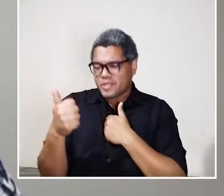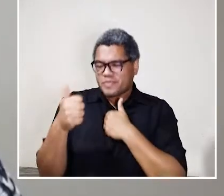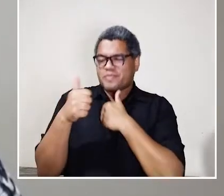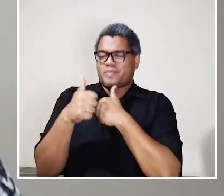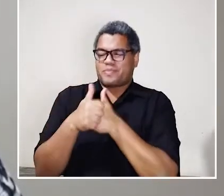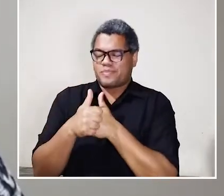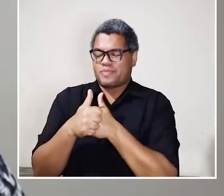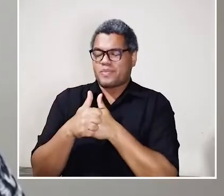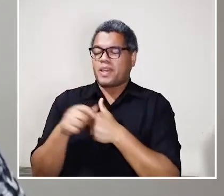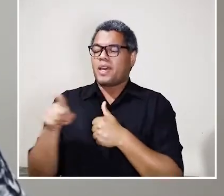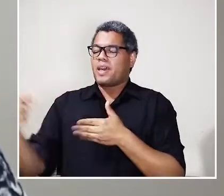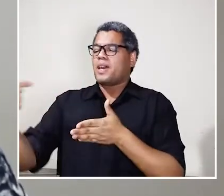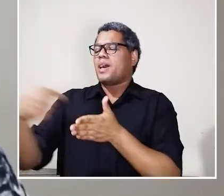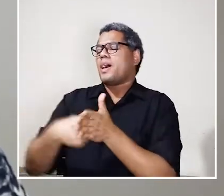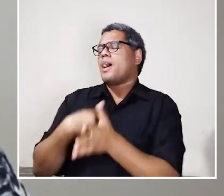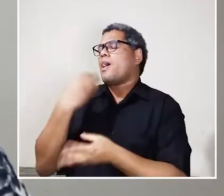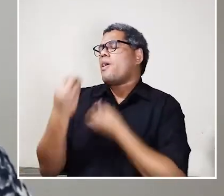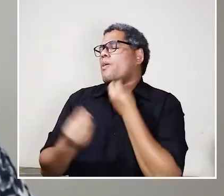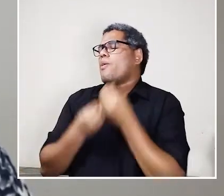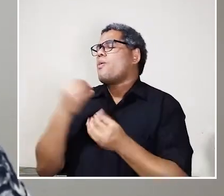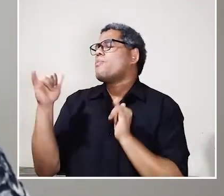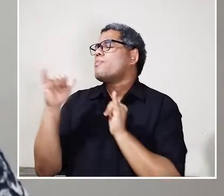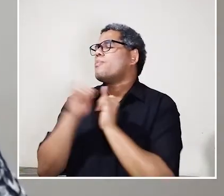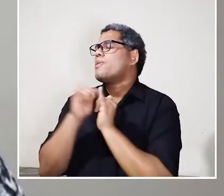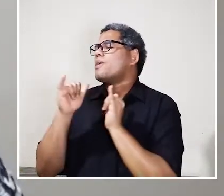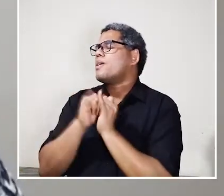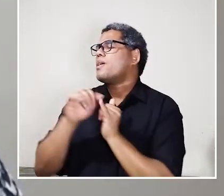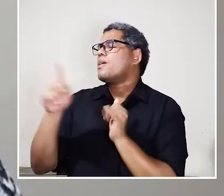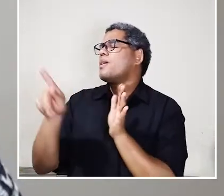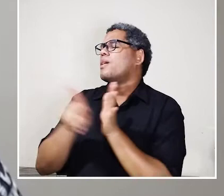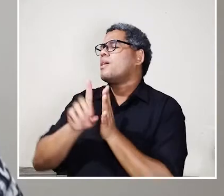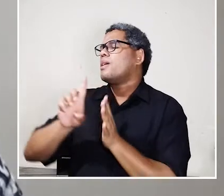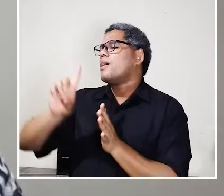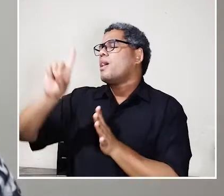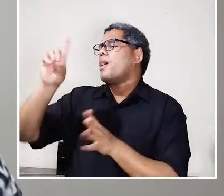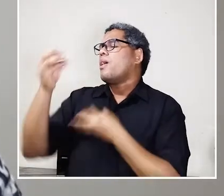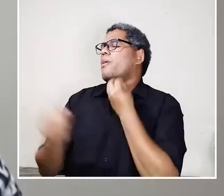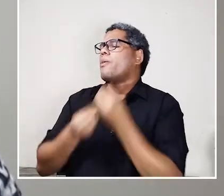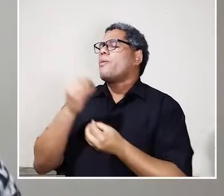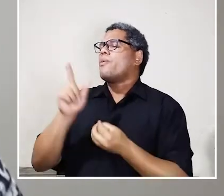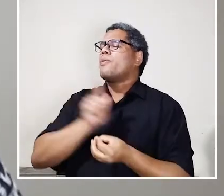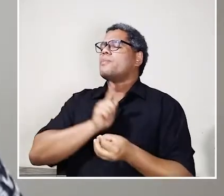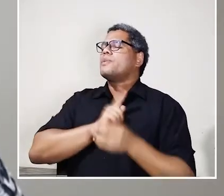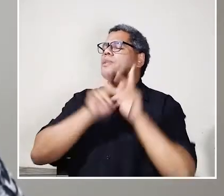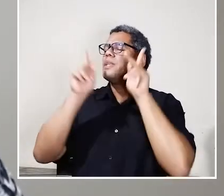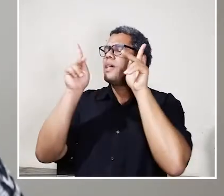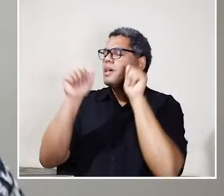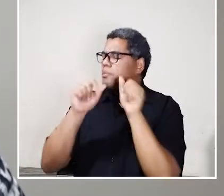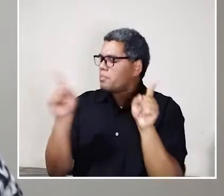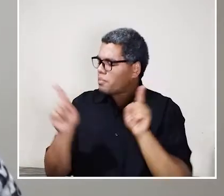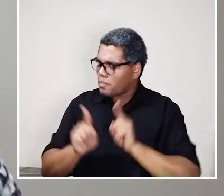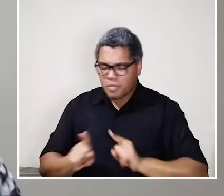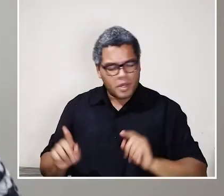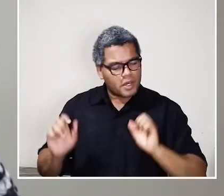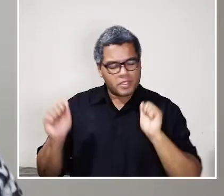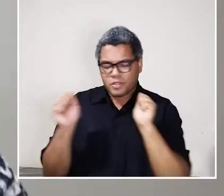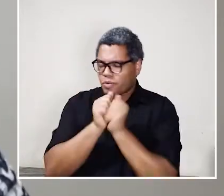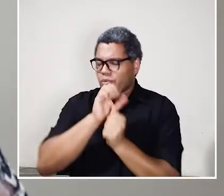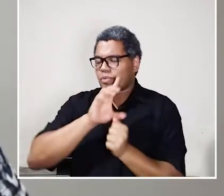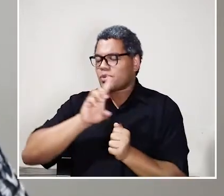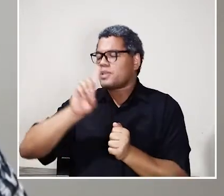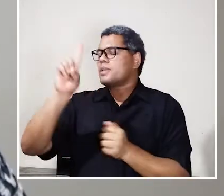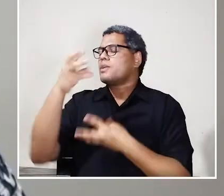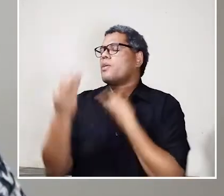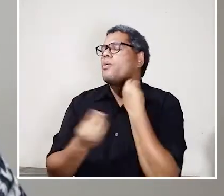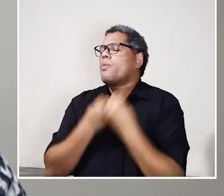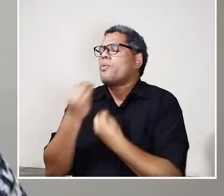morte próxima. E ele me perguntou como eu posso ser perdoado por Deus, como eu posso ter paz, como eu posso ter paz